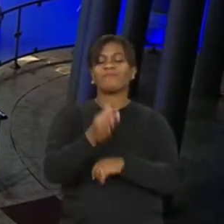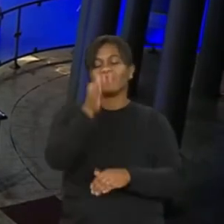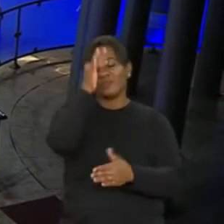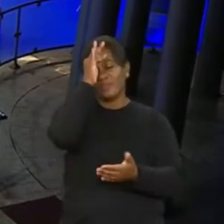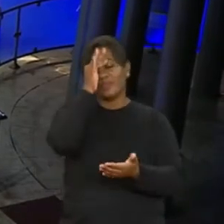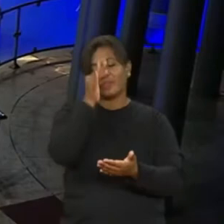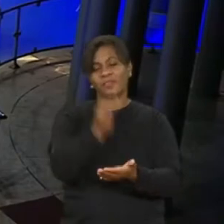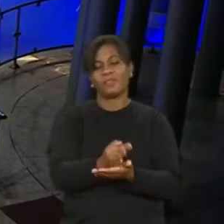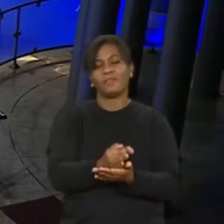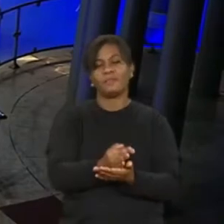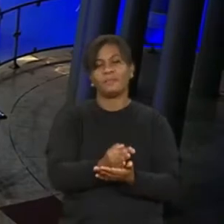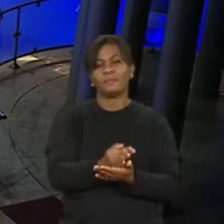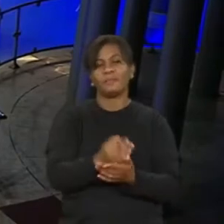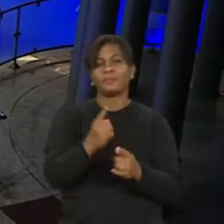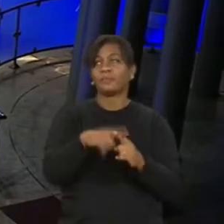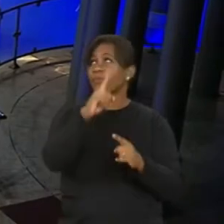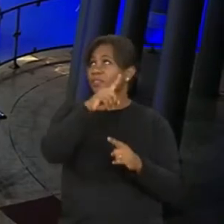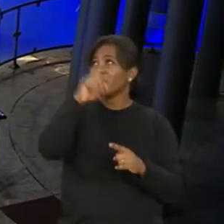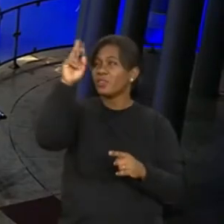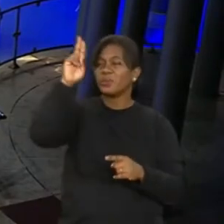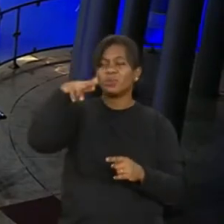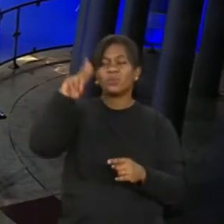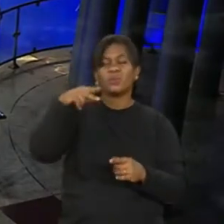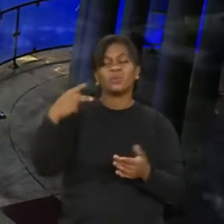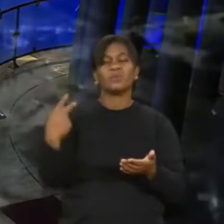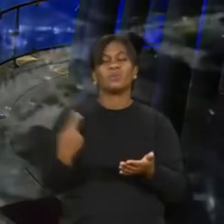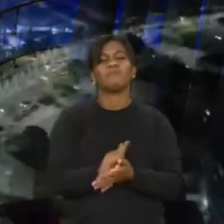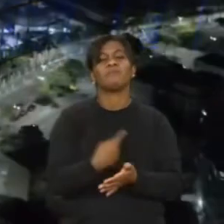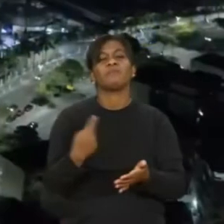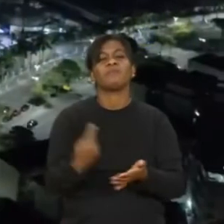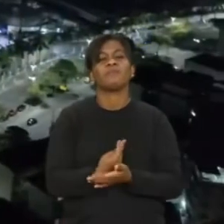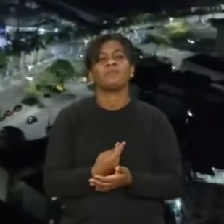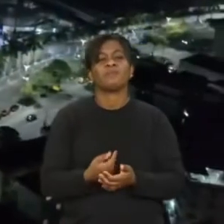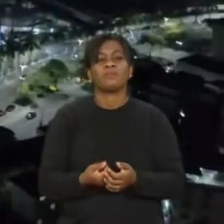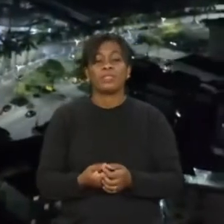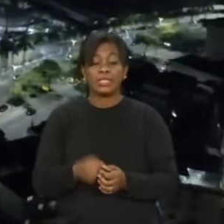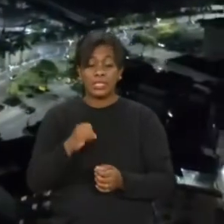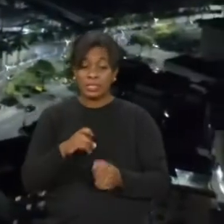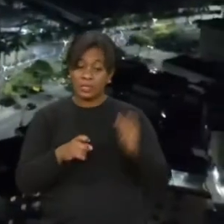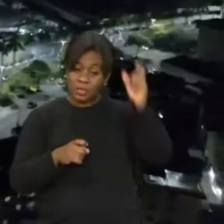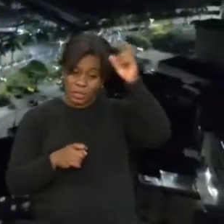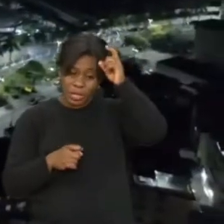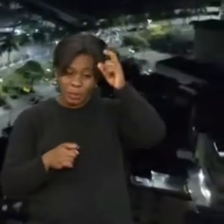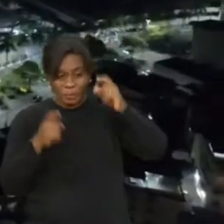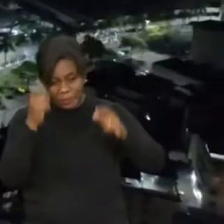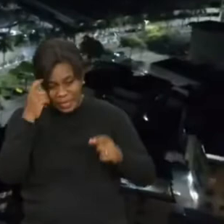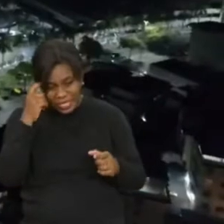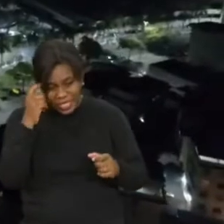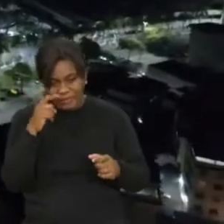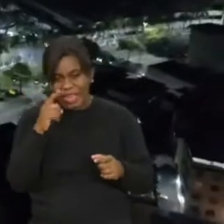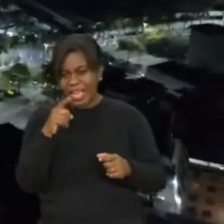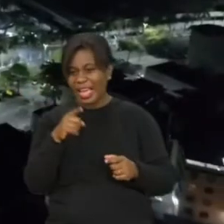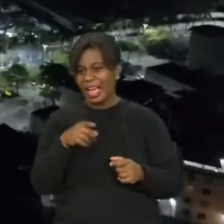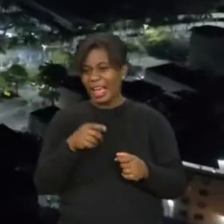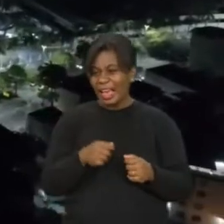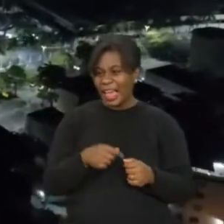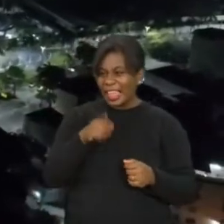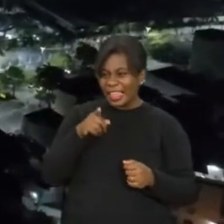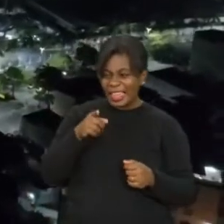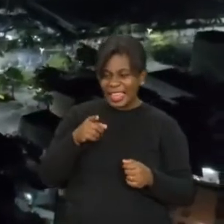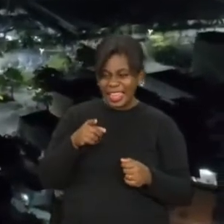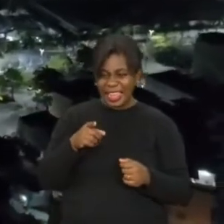Entre, porque o seu Deus nunca falhou, não. Se o diabo pensava que você ia ficar de fora, que você não ia depender de